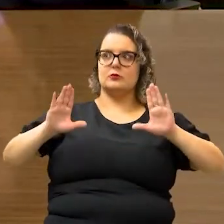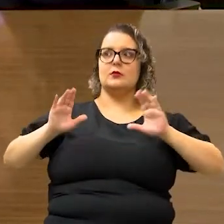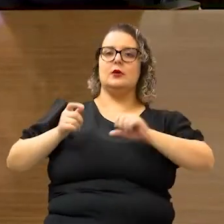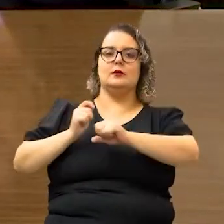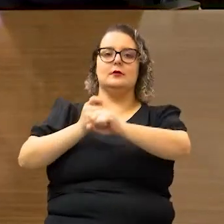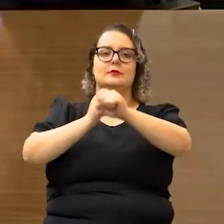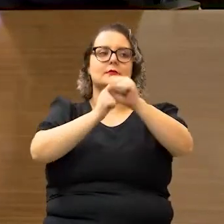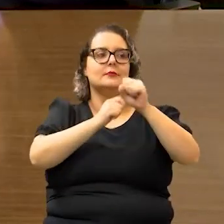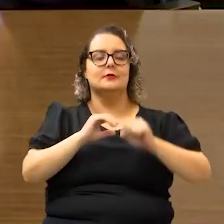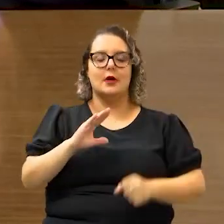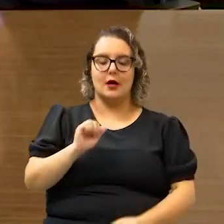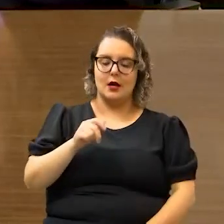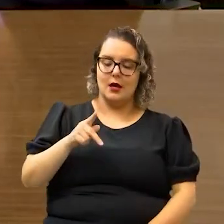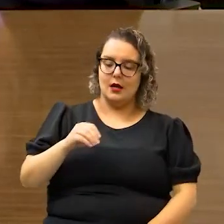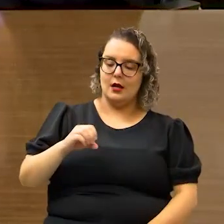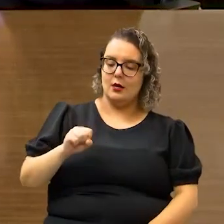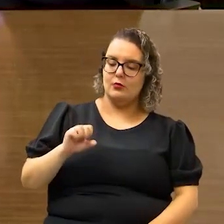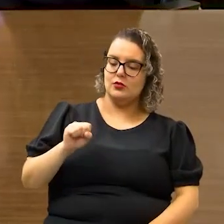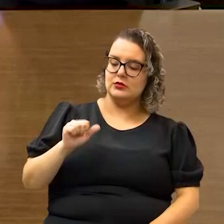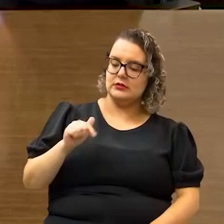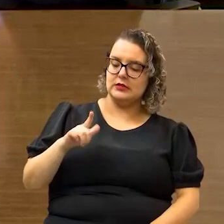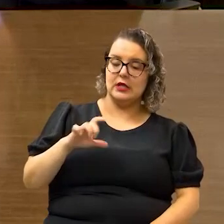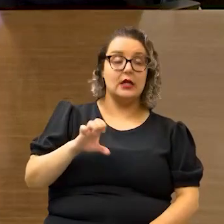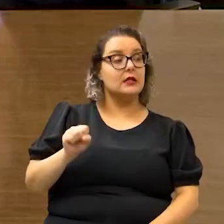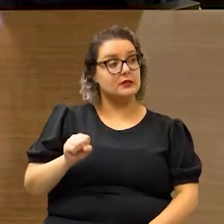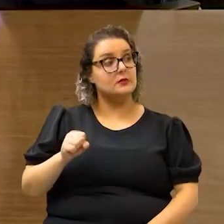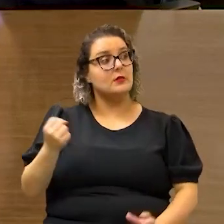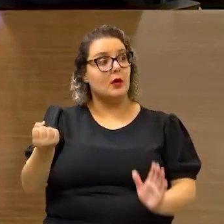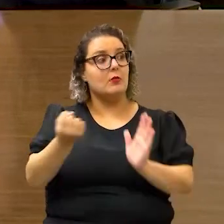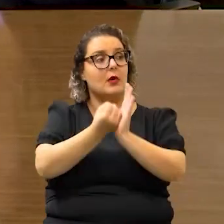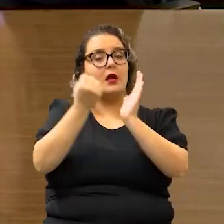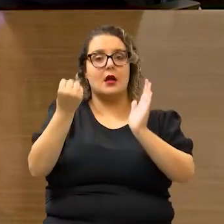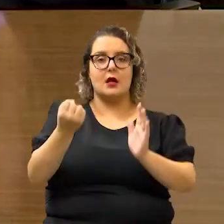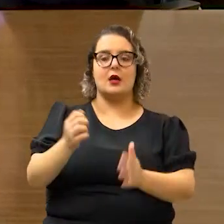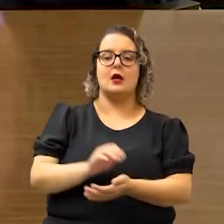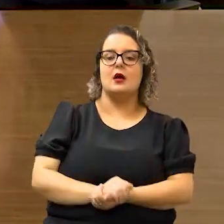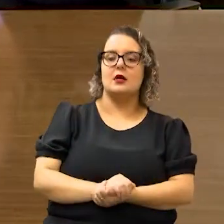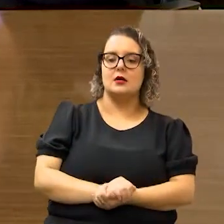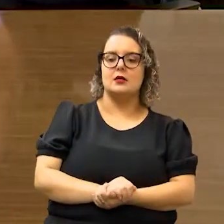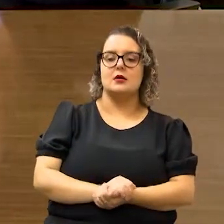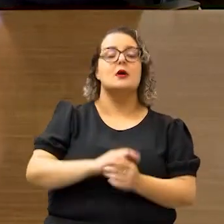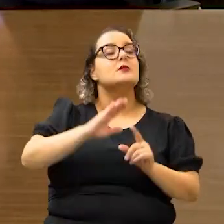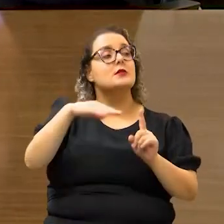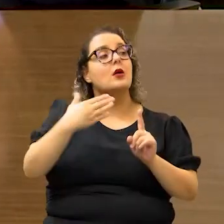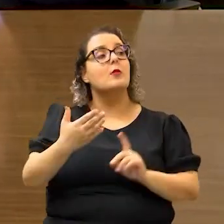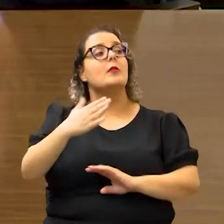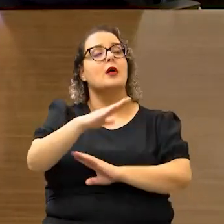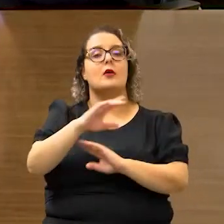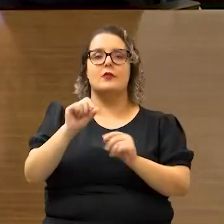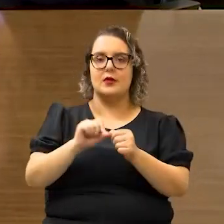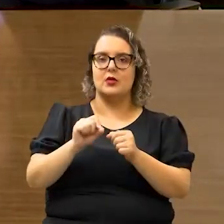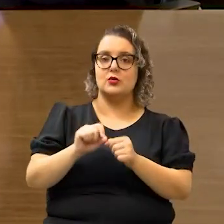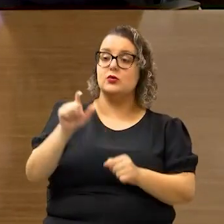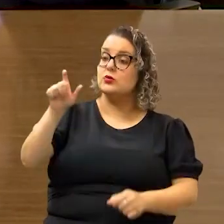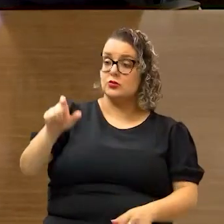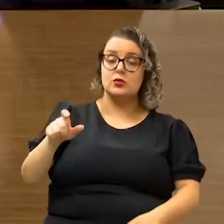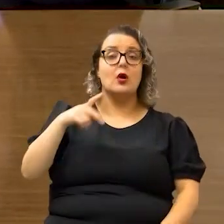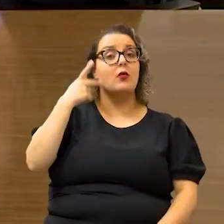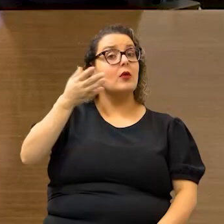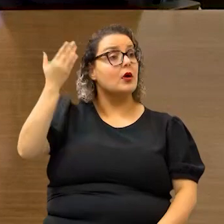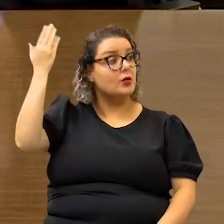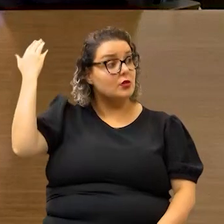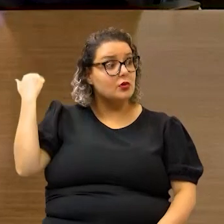introduzir um busto do Campos Sales para marcar essa homenagem que a Câmara faz